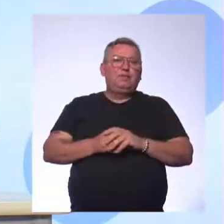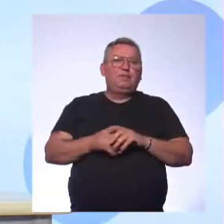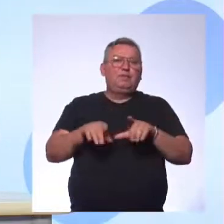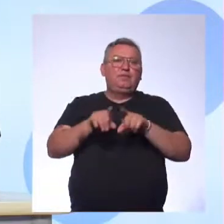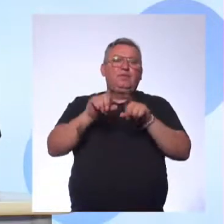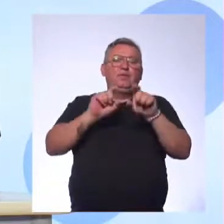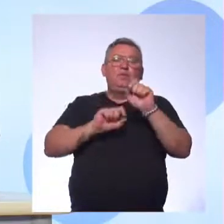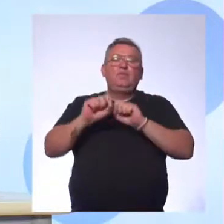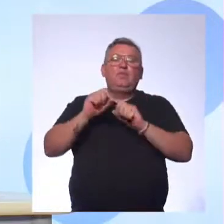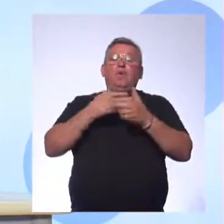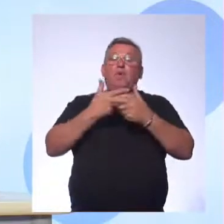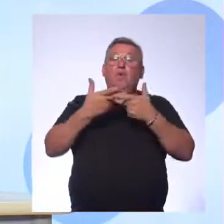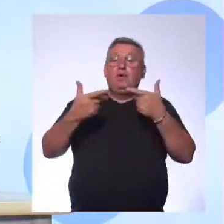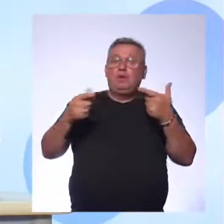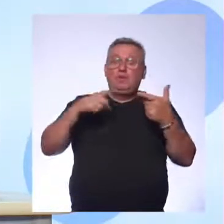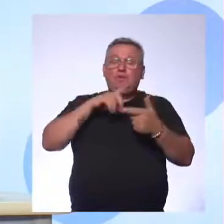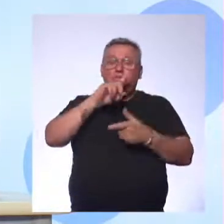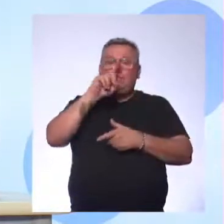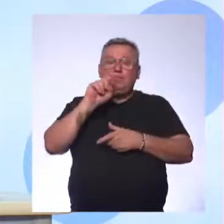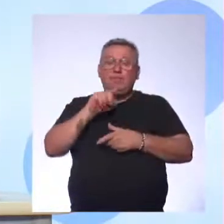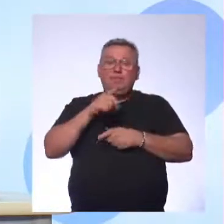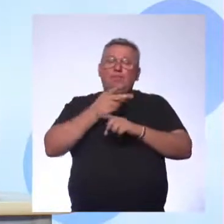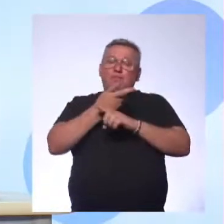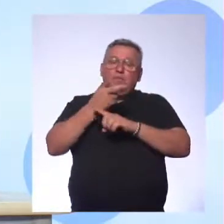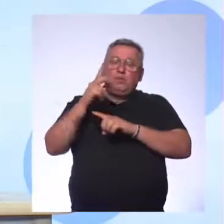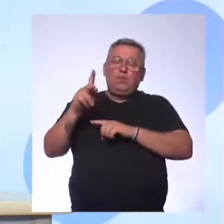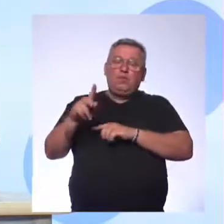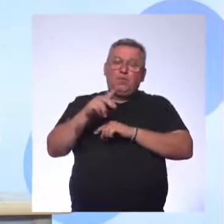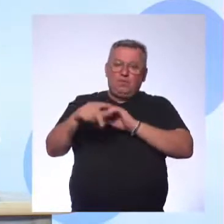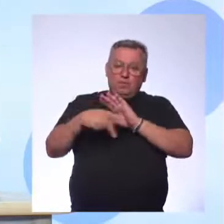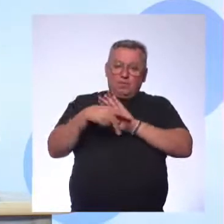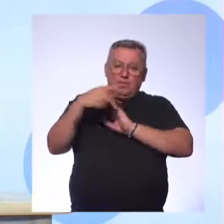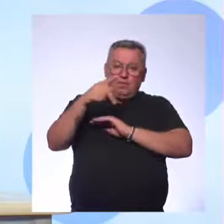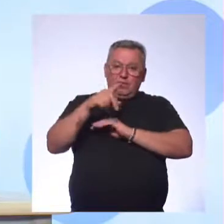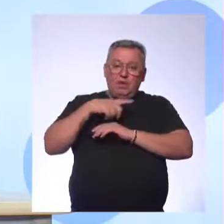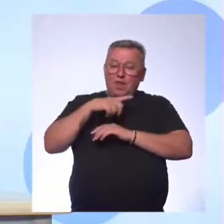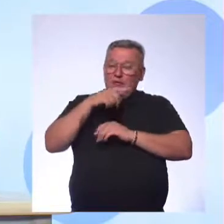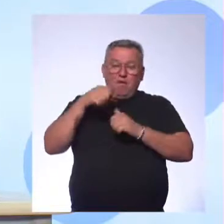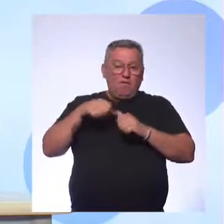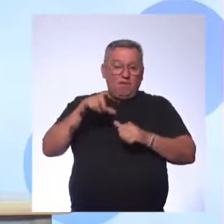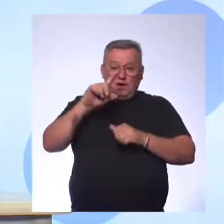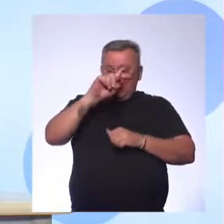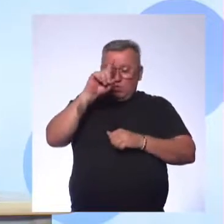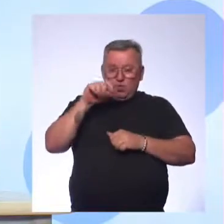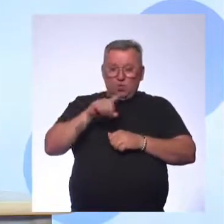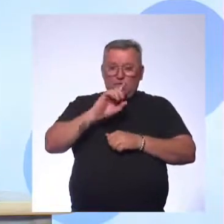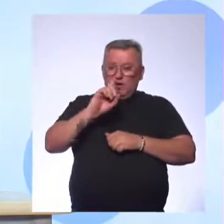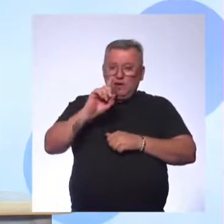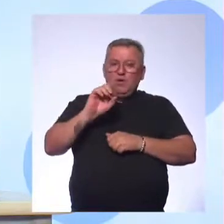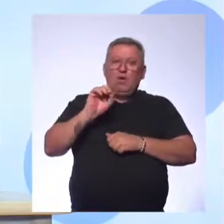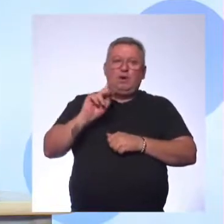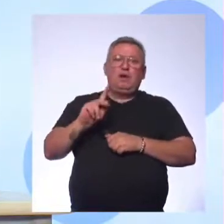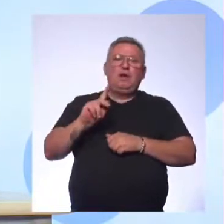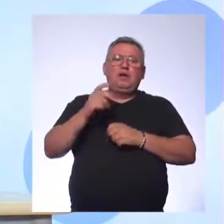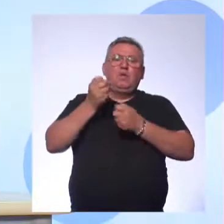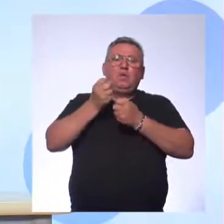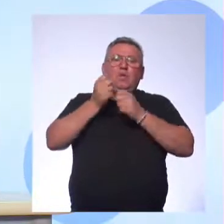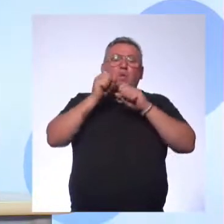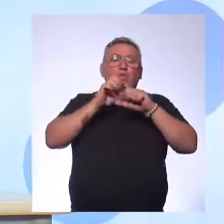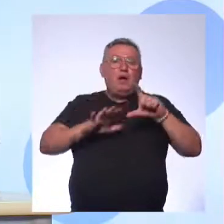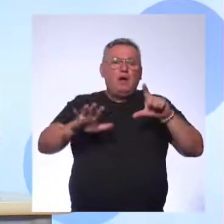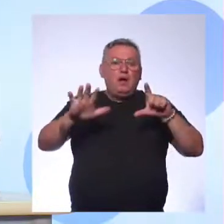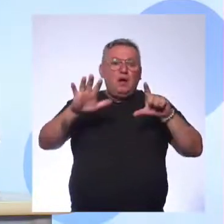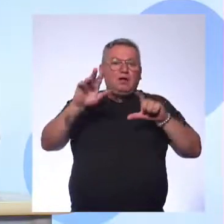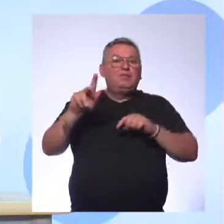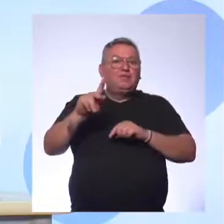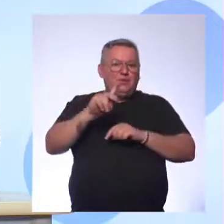hoje tá E qualquer coisa tiver alguma dúvida Procure um professor de vocês não carrega essa dúvida para vocês compartilhe com